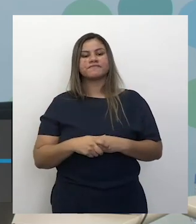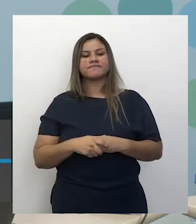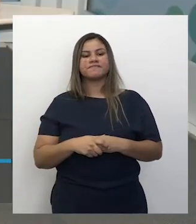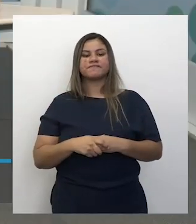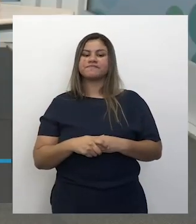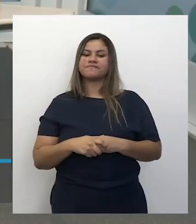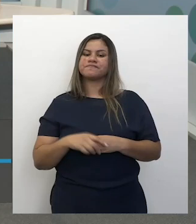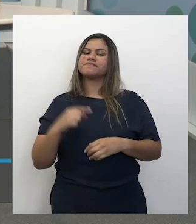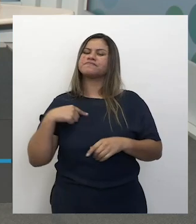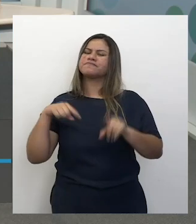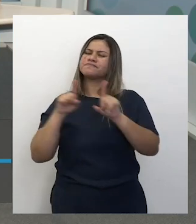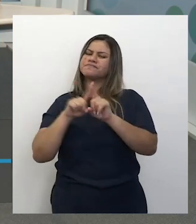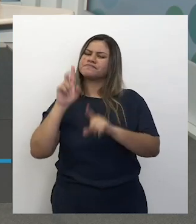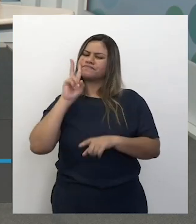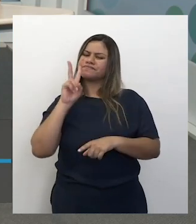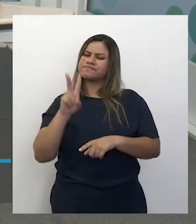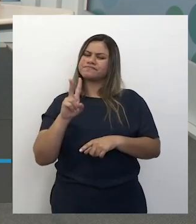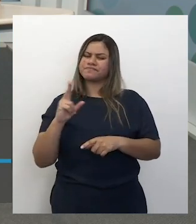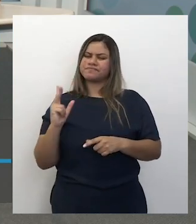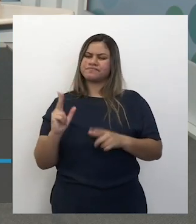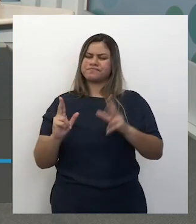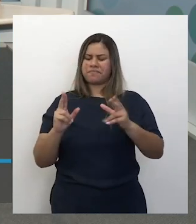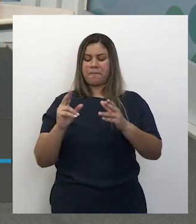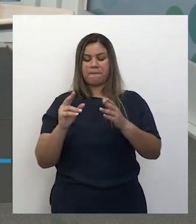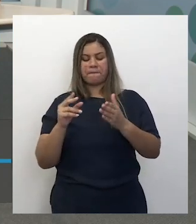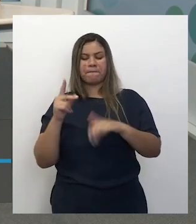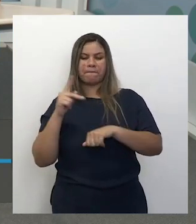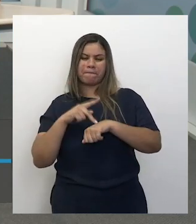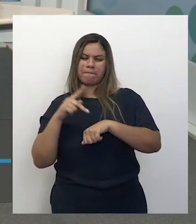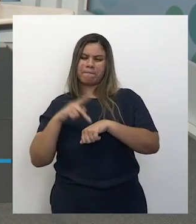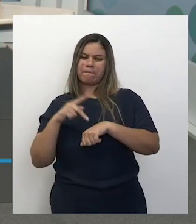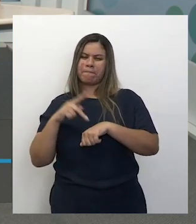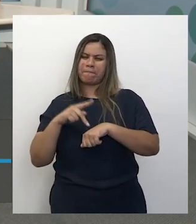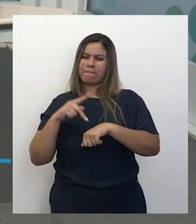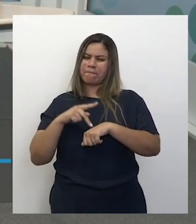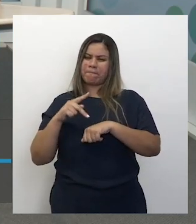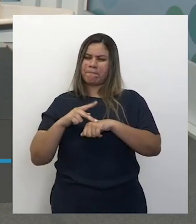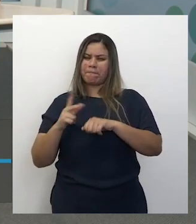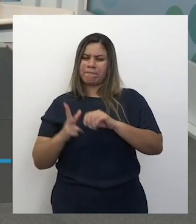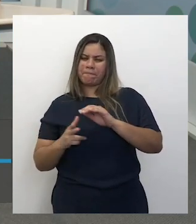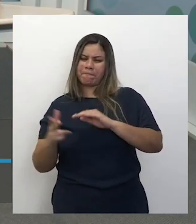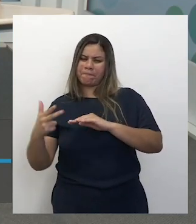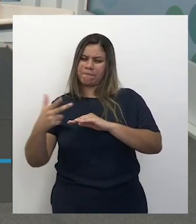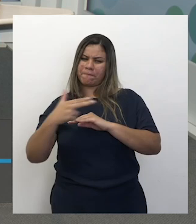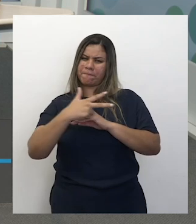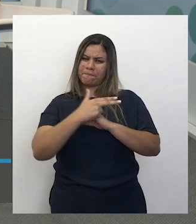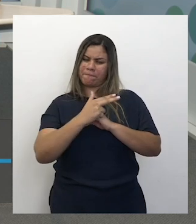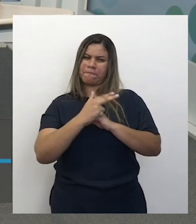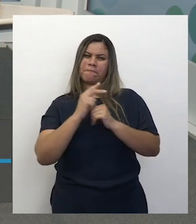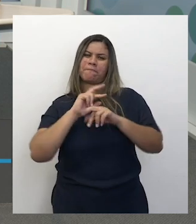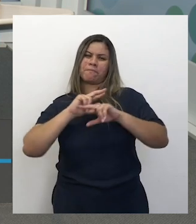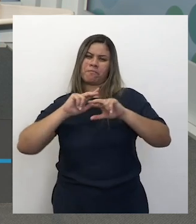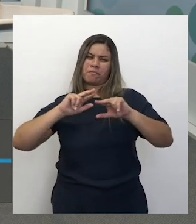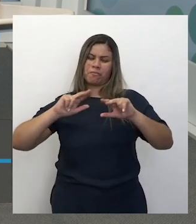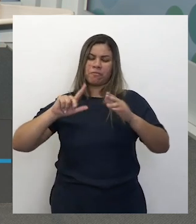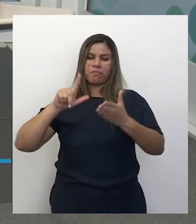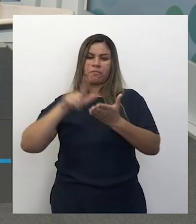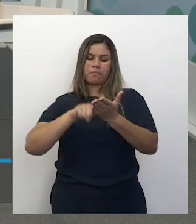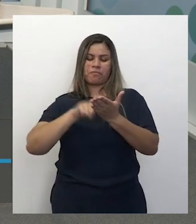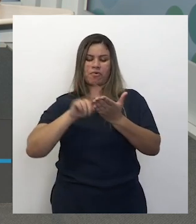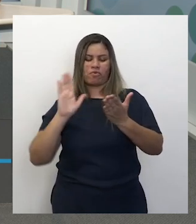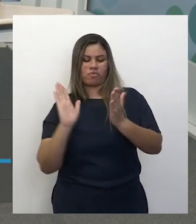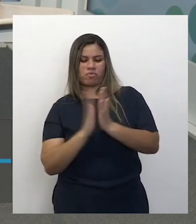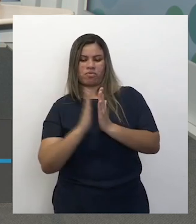Eu também vi aqueles de recorte, sabe? Pedrinhas, aqueles de recorte, quando você recorta vários tipos de papéis e vai